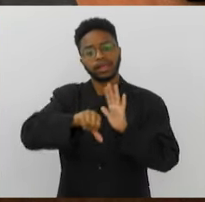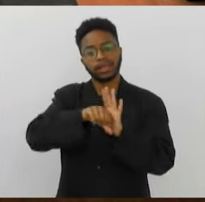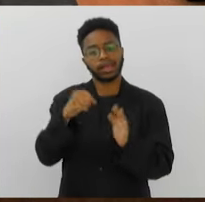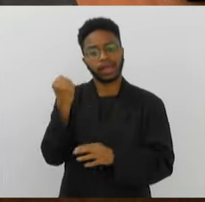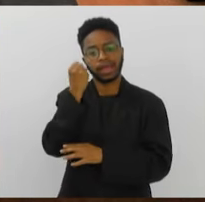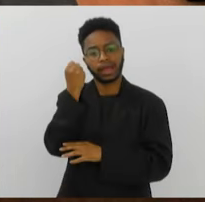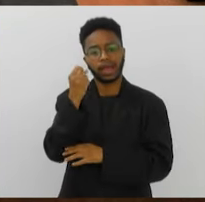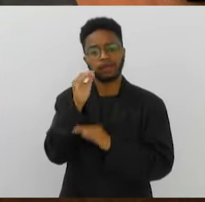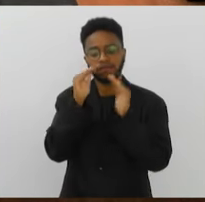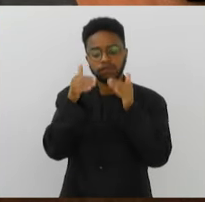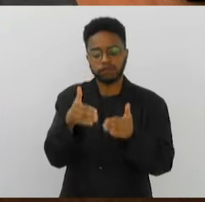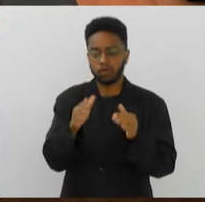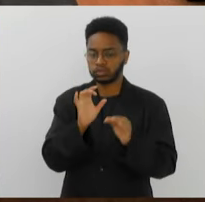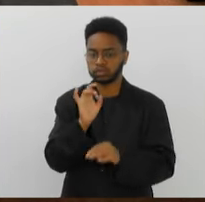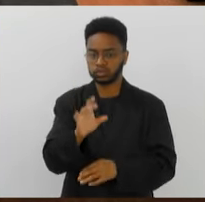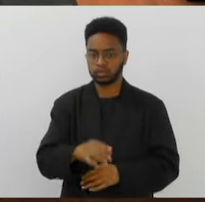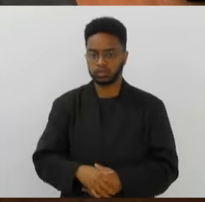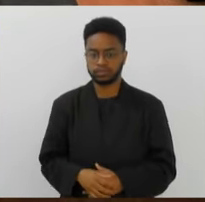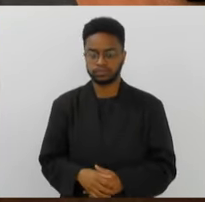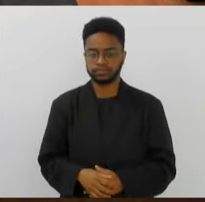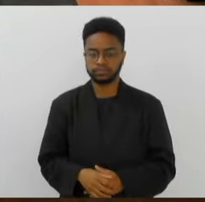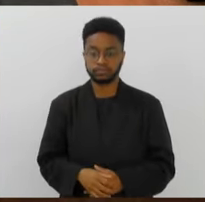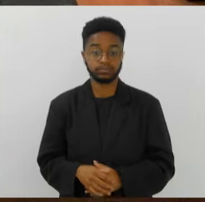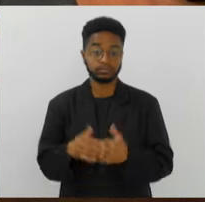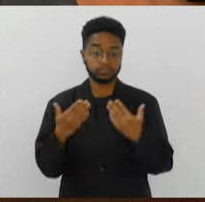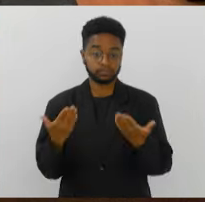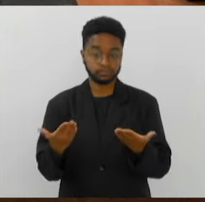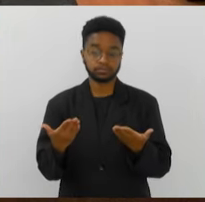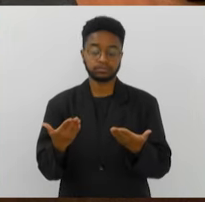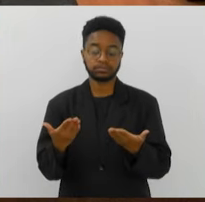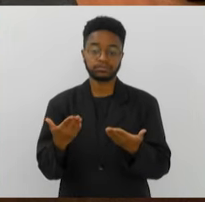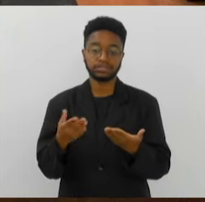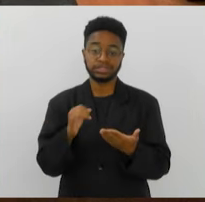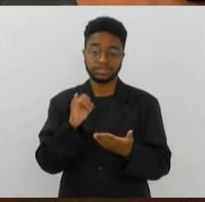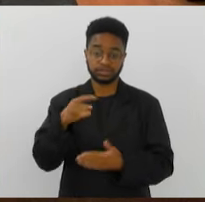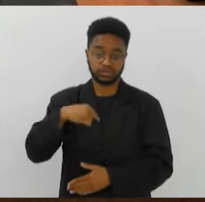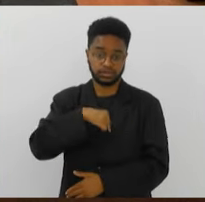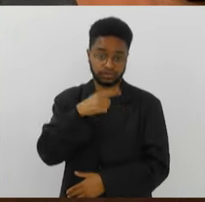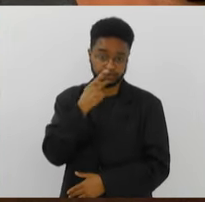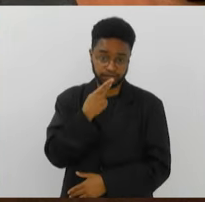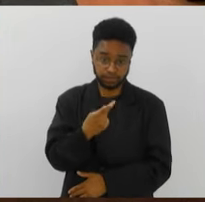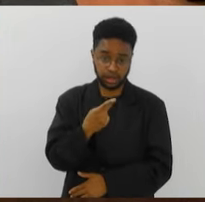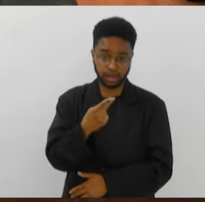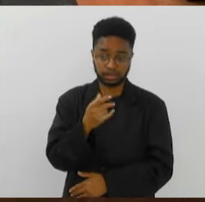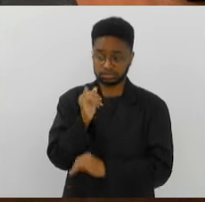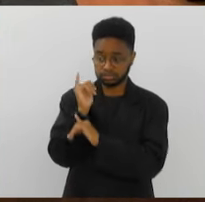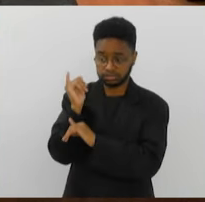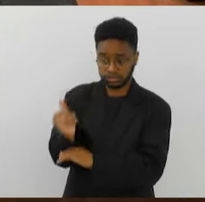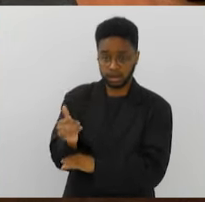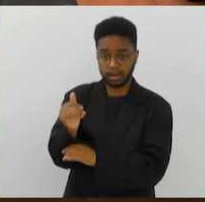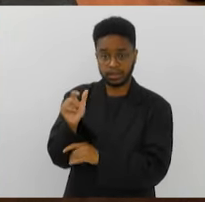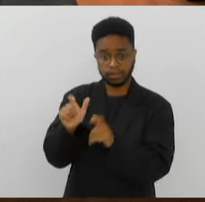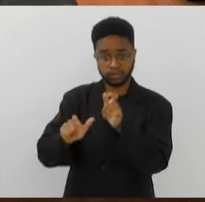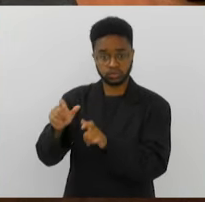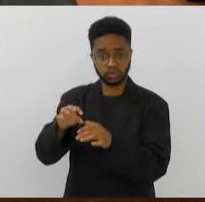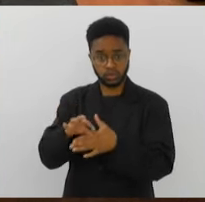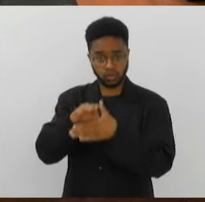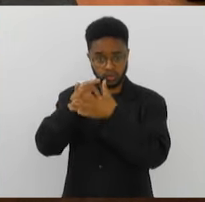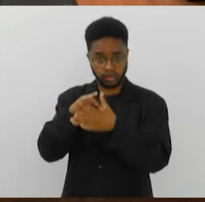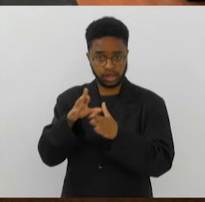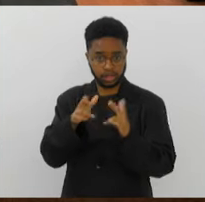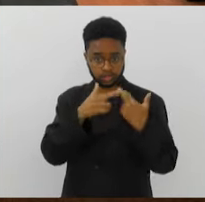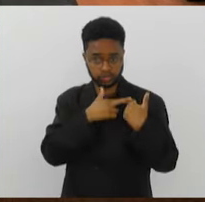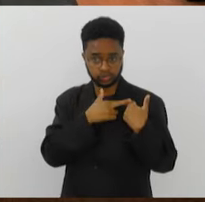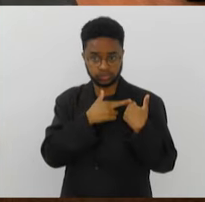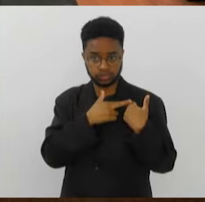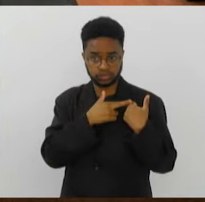mas dando prioridade aos crimes mais graves. Então, assim, se não, aí você fala isso, quando você fala isso para as autoridades responsáveis, deputado Giovanni